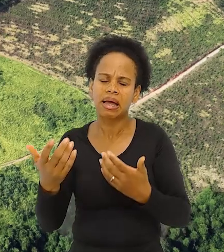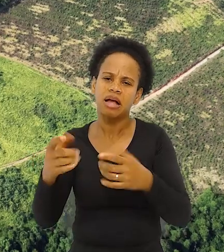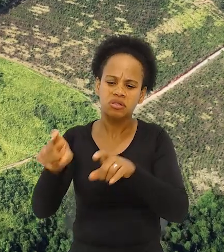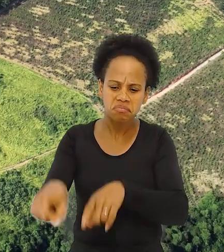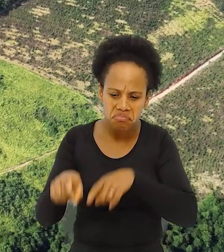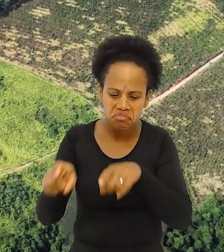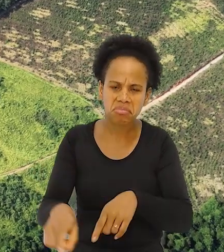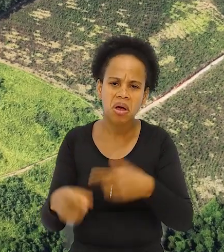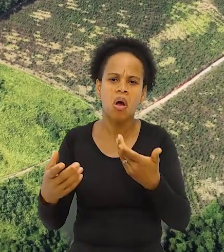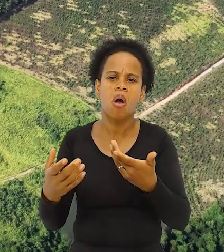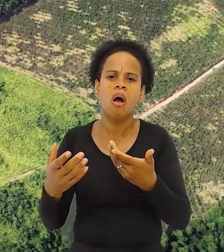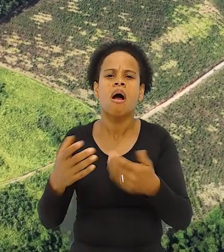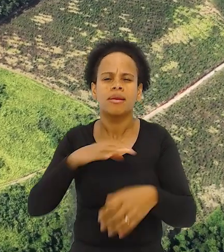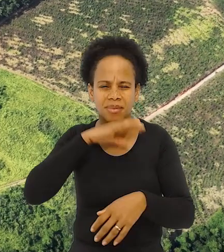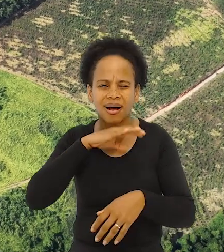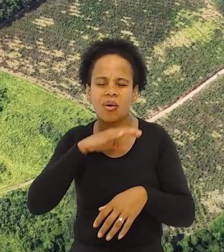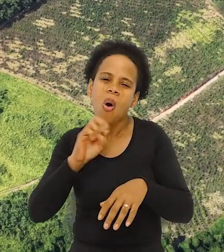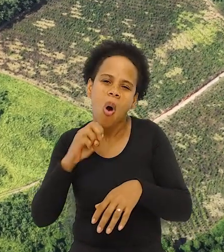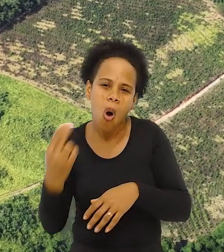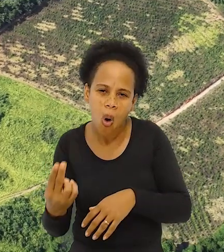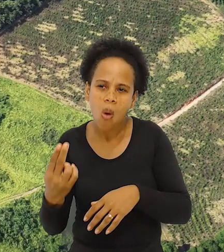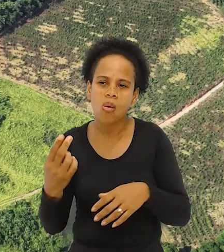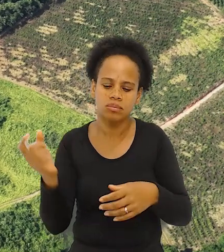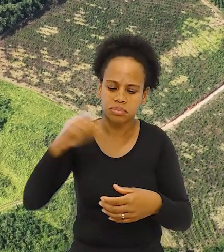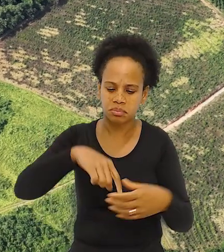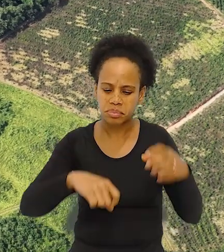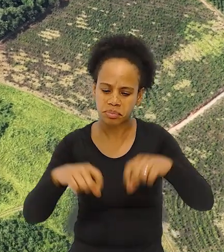plantações que se interpõem entre as manchas de mata.